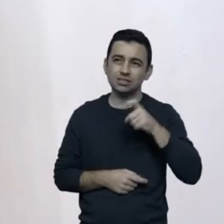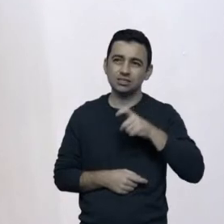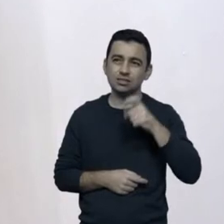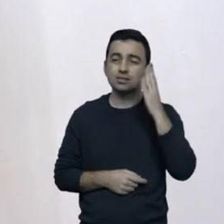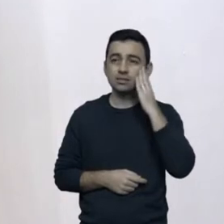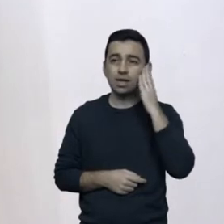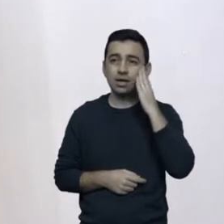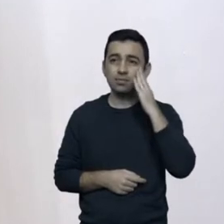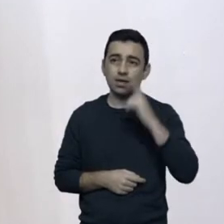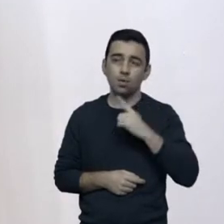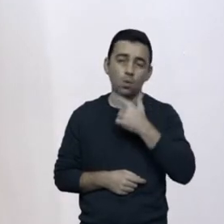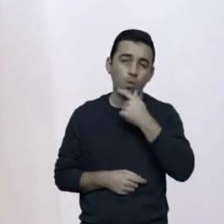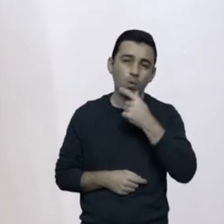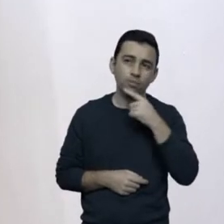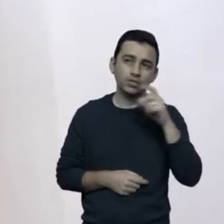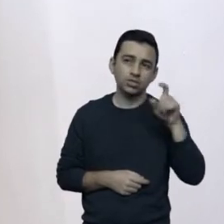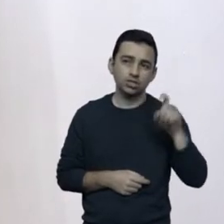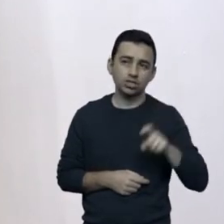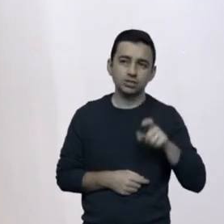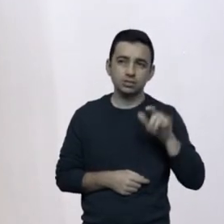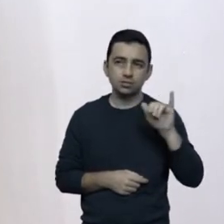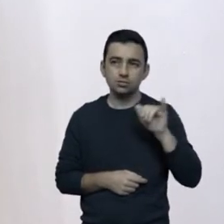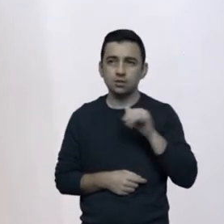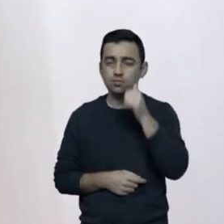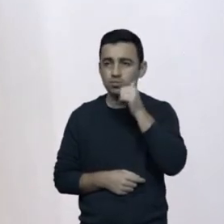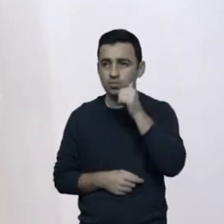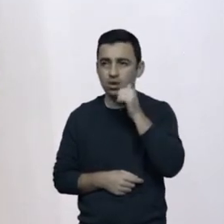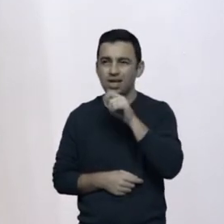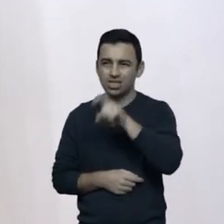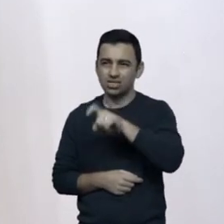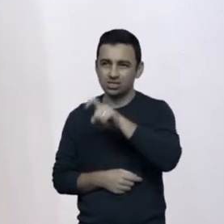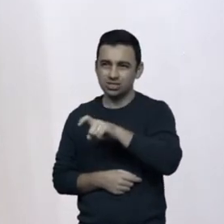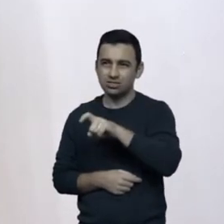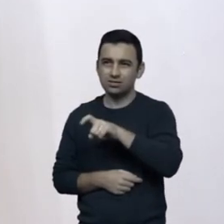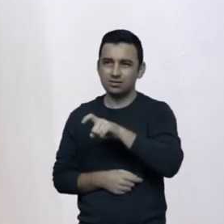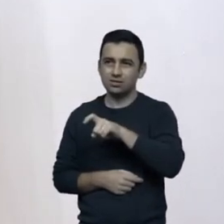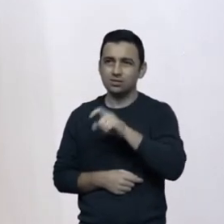Um menino tem um XY, uma menina tem um X, né? Então,